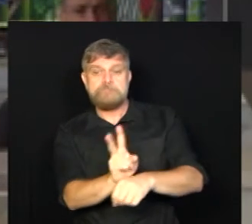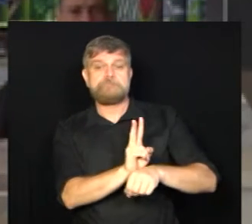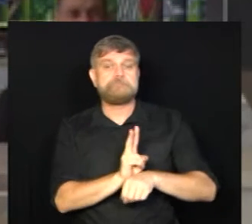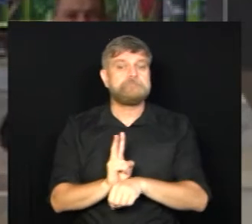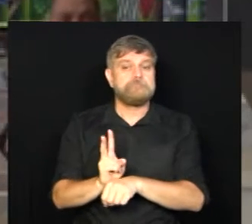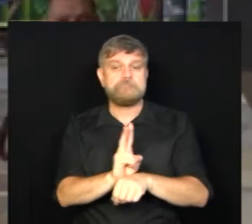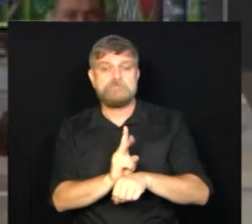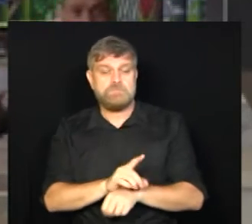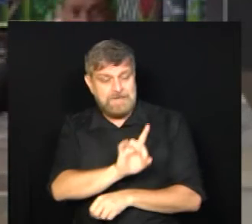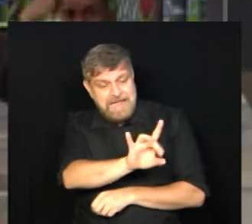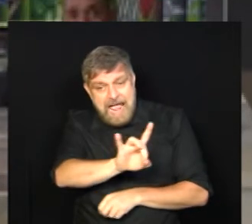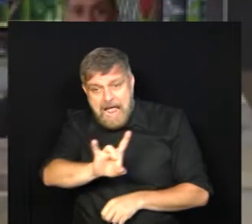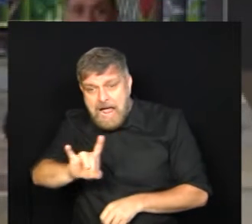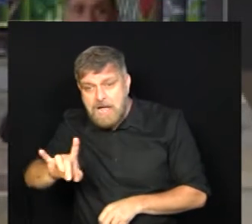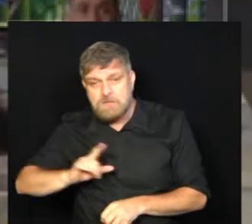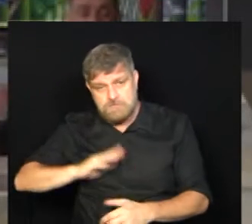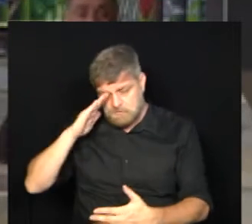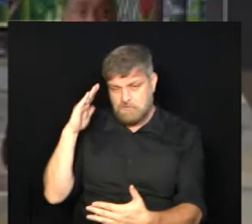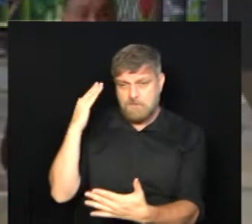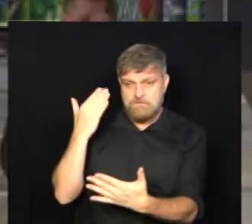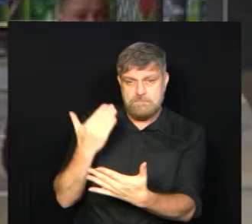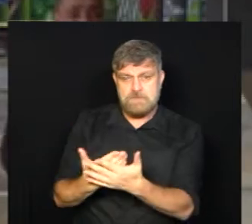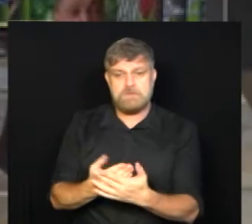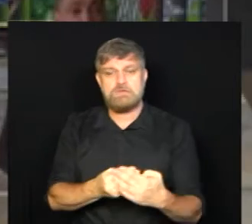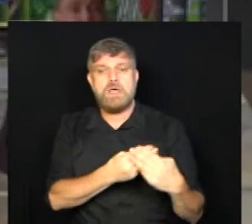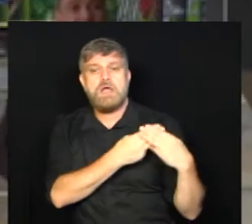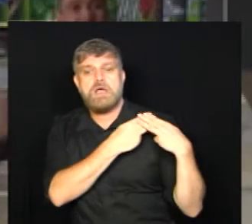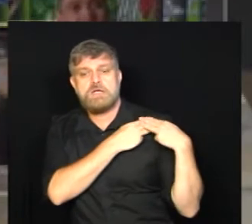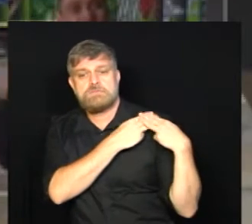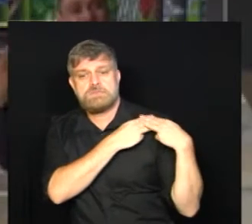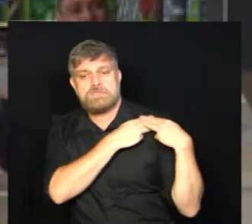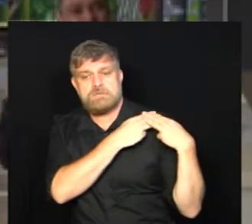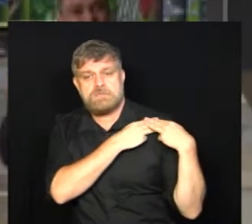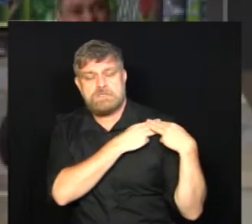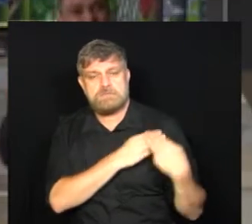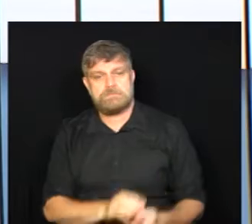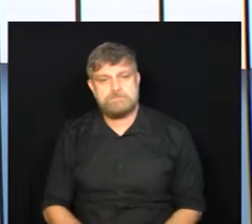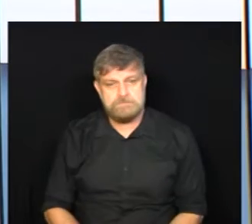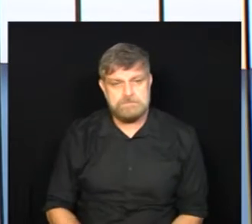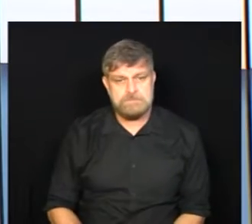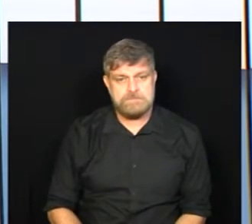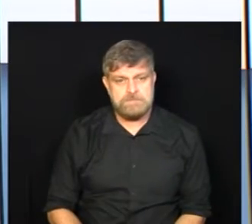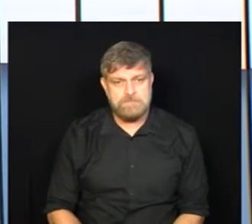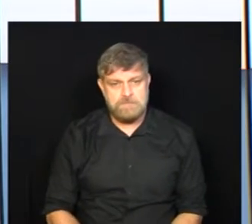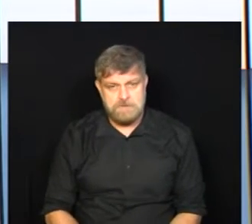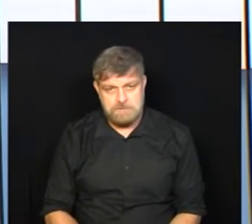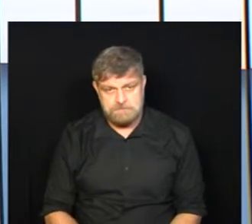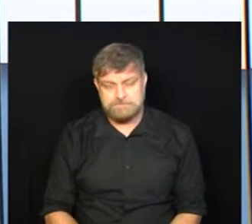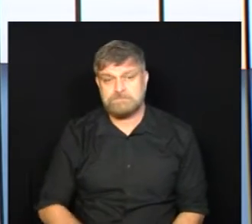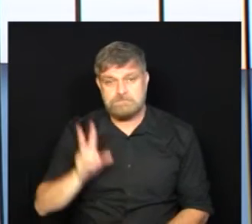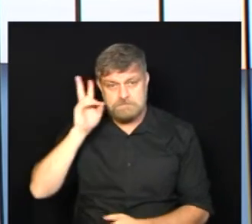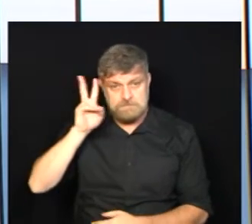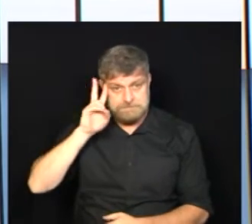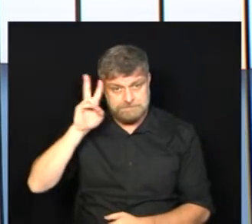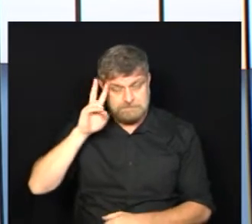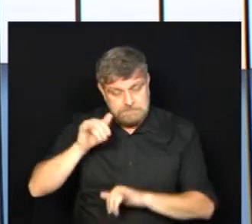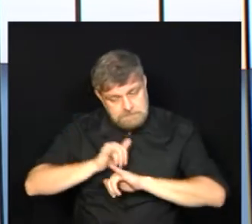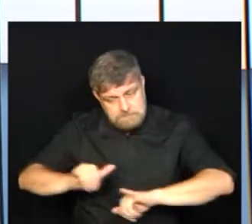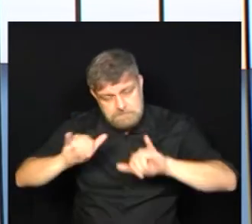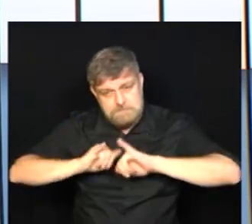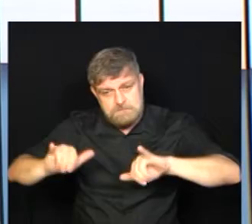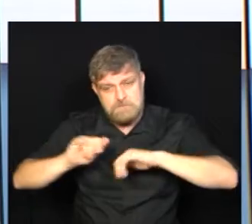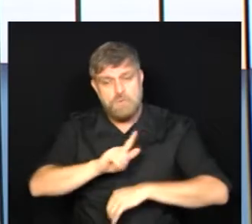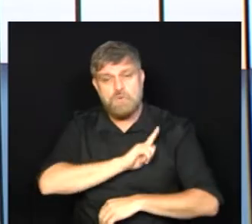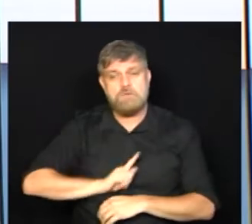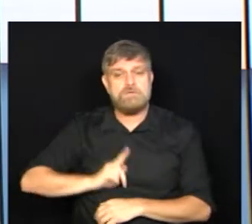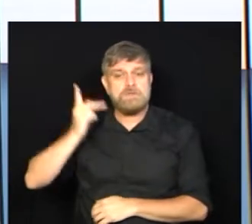e a postura de cada um deles, confiando na responsabilidade desses gestores. Lembrando que nesse anúncio o governo disse